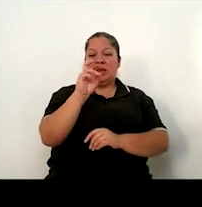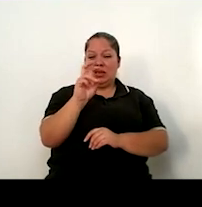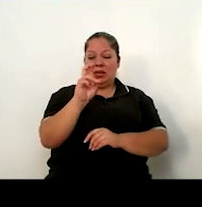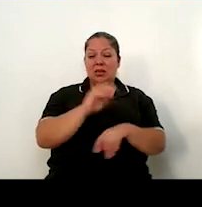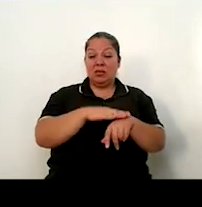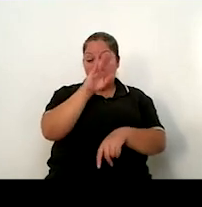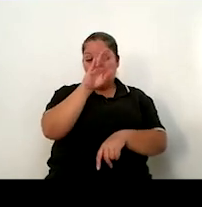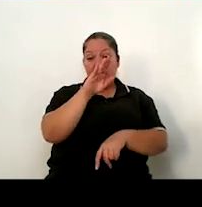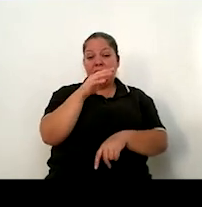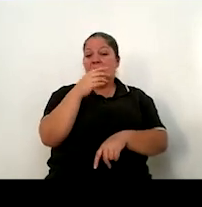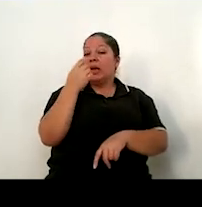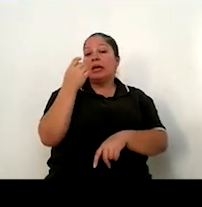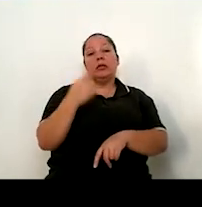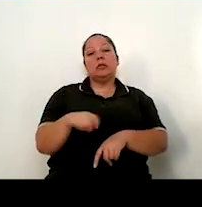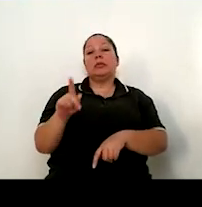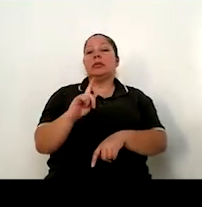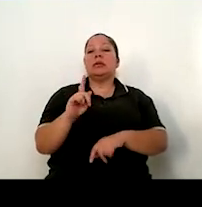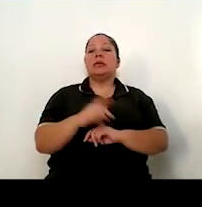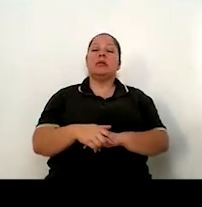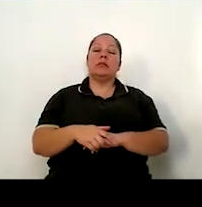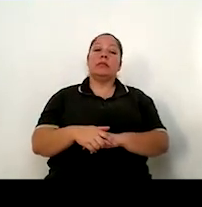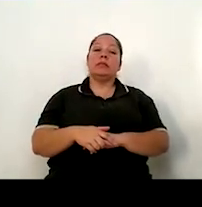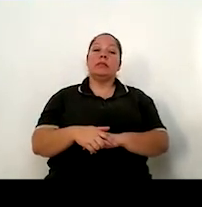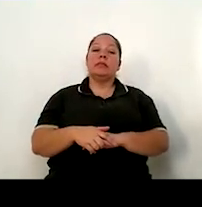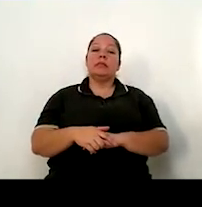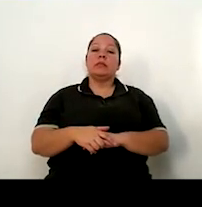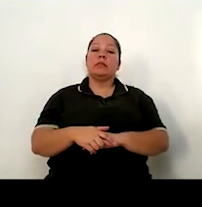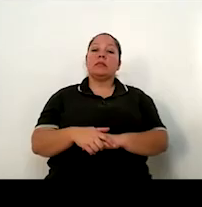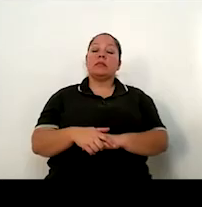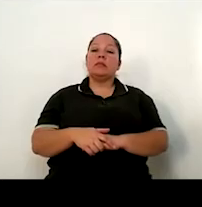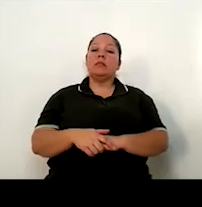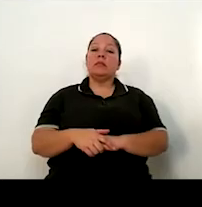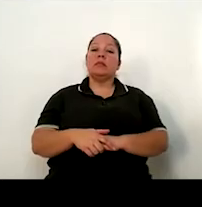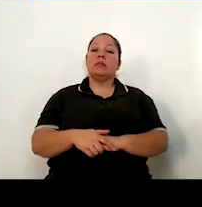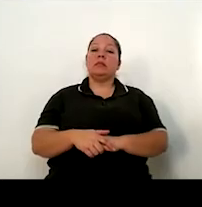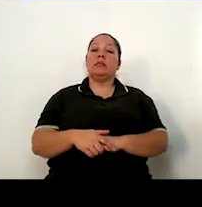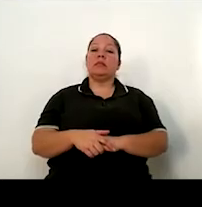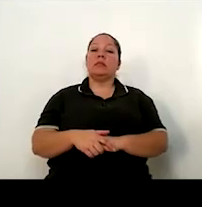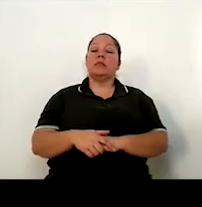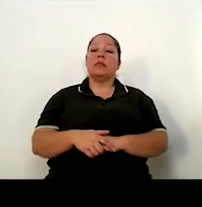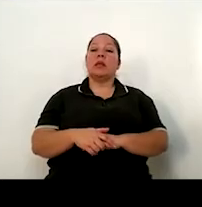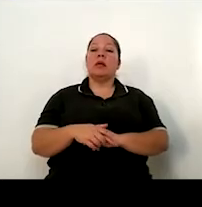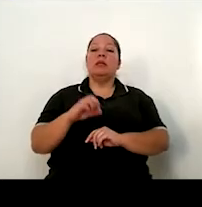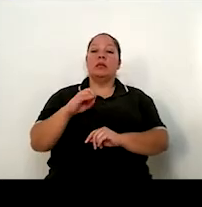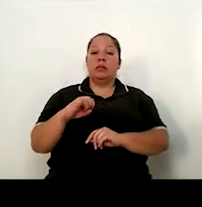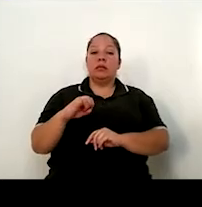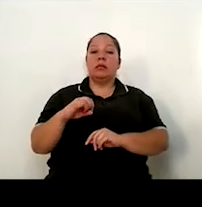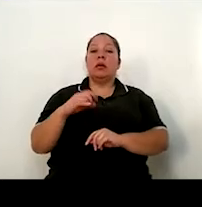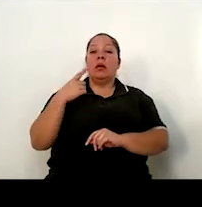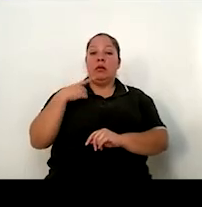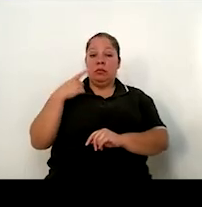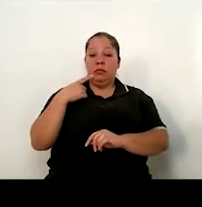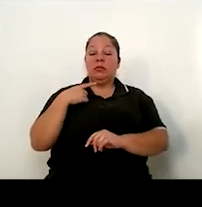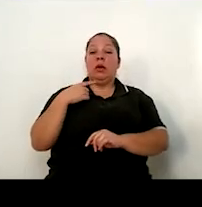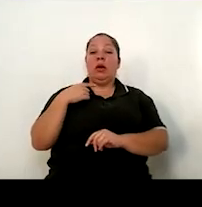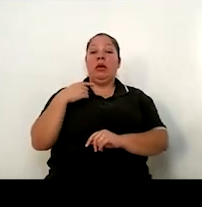tá? Então, as pessoas como eu já falei ali atrás, só para lembrar, aquelas pessoas que têm um fator de risco